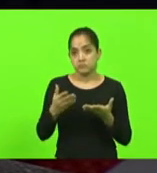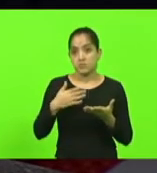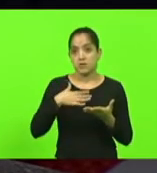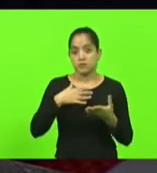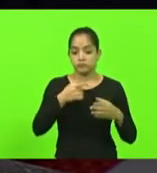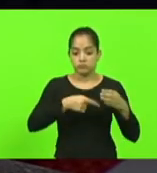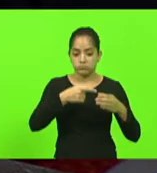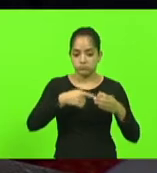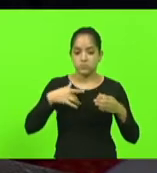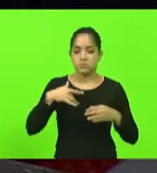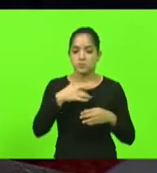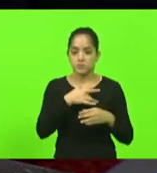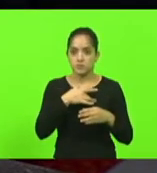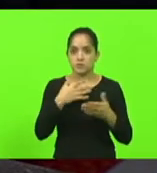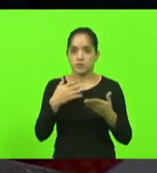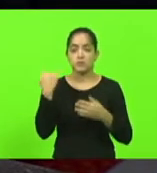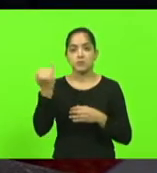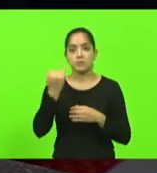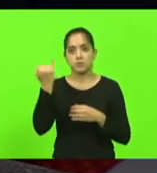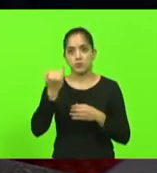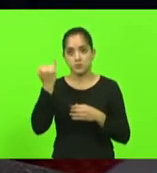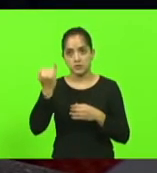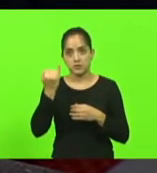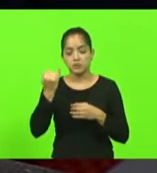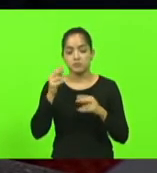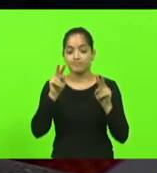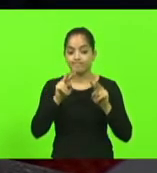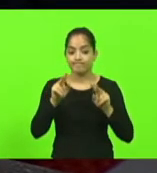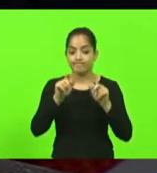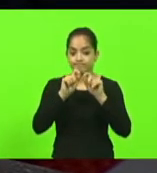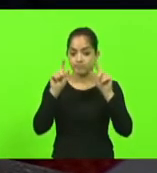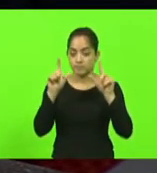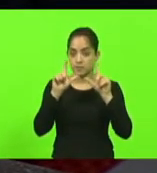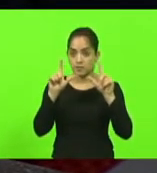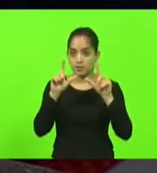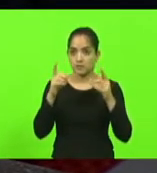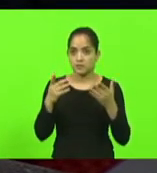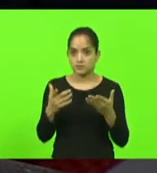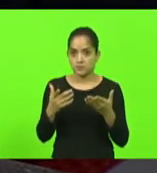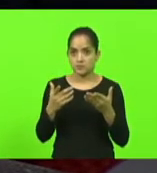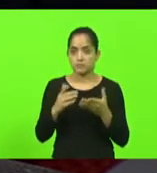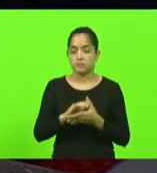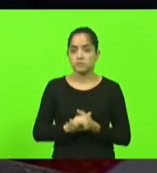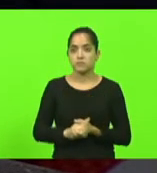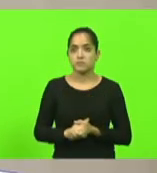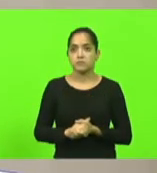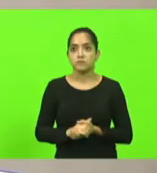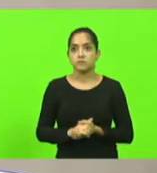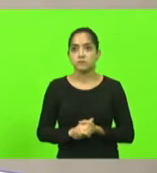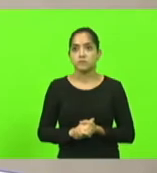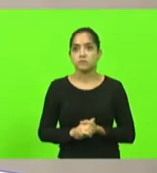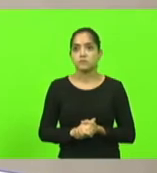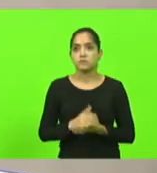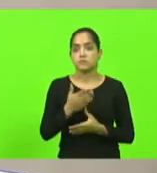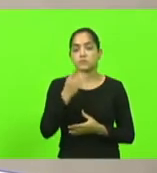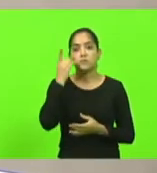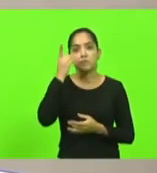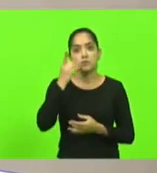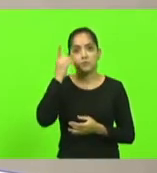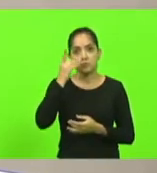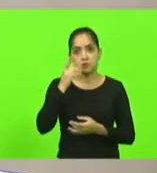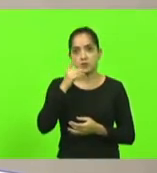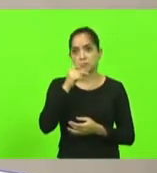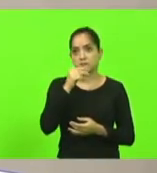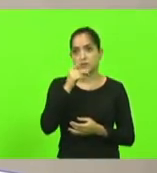acho que é importante a gente ainda ter um olhar atento também, inclusive pela simbologia disso. Com a palavra, deputado Kennedy Nunes, na